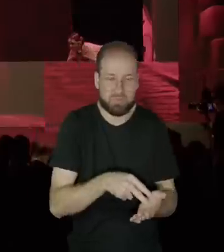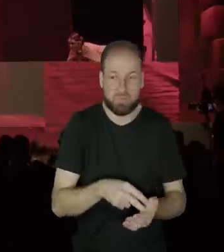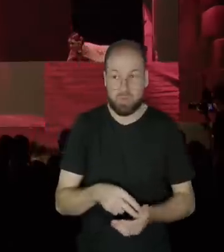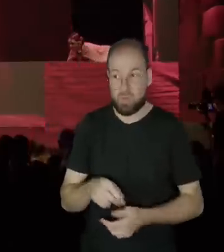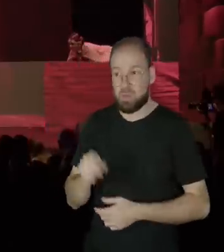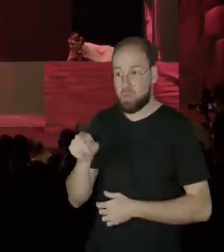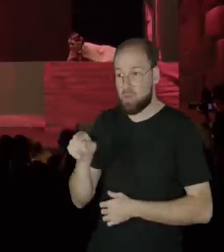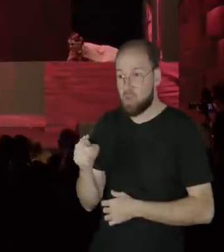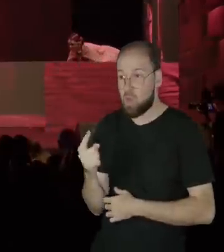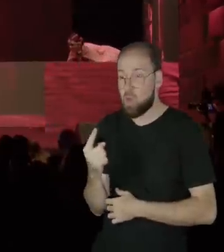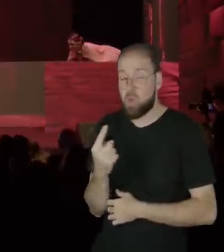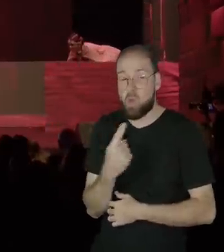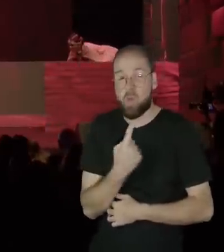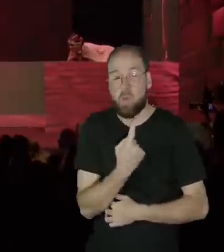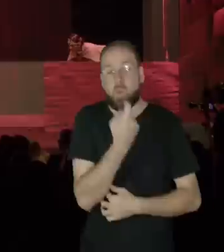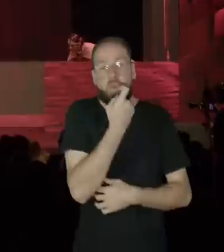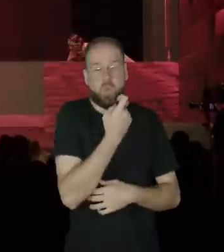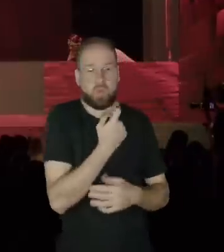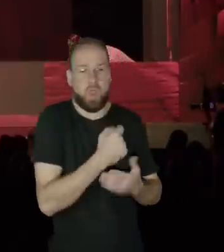Serás o meu único apoio.